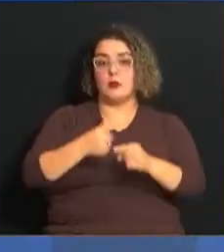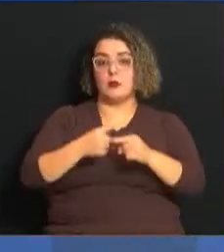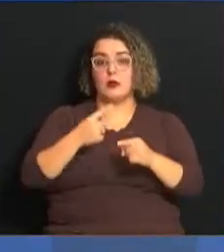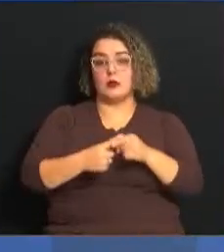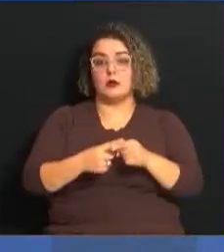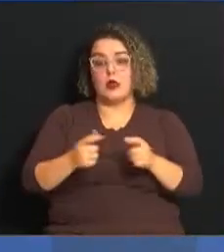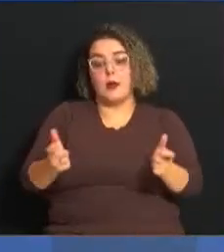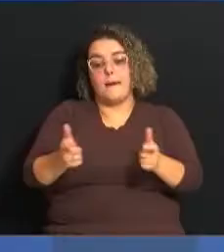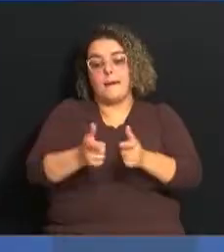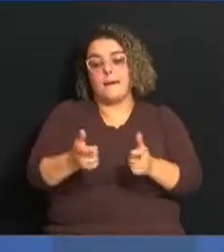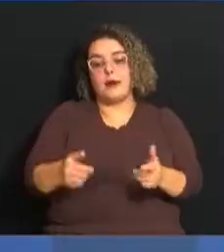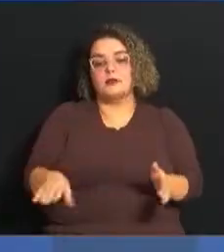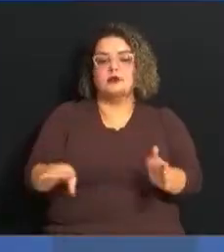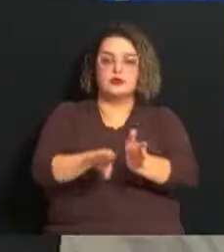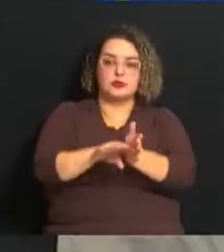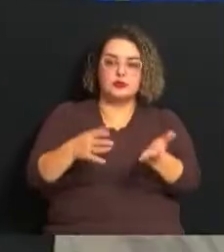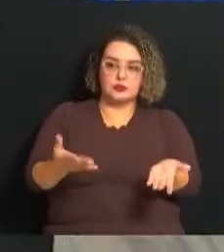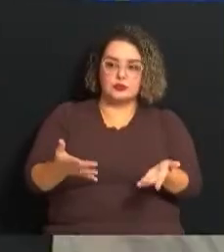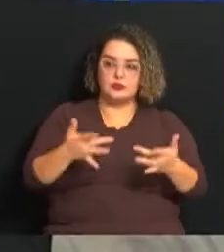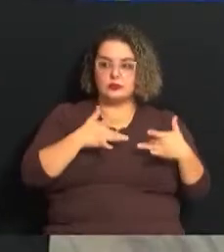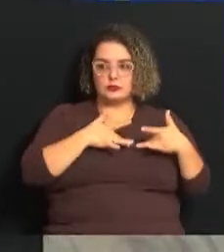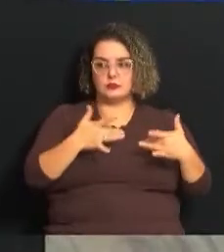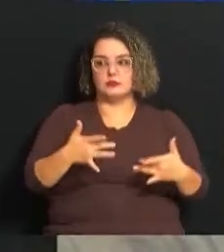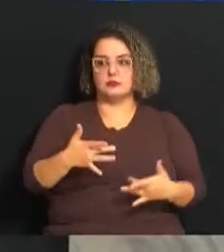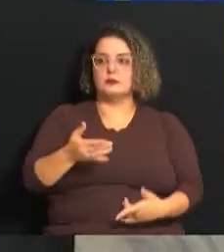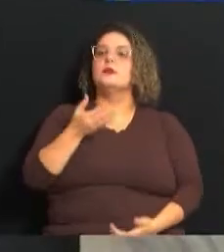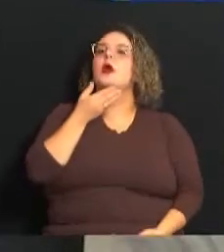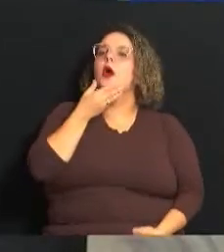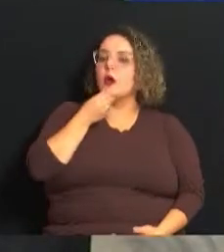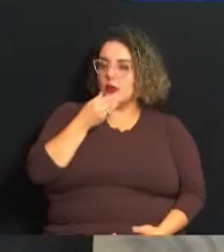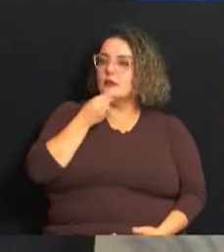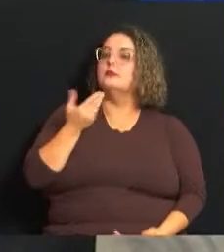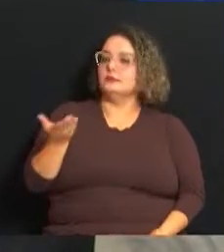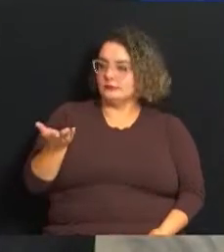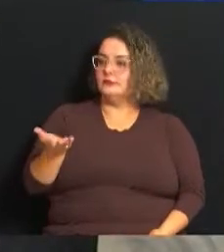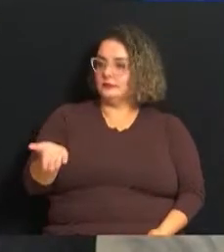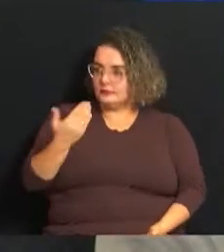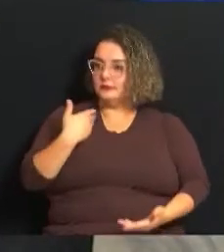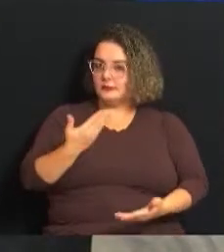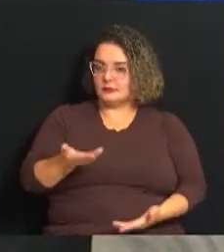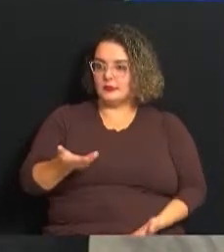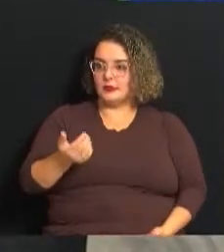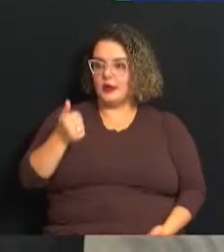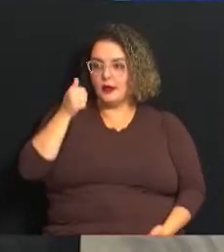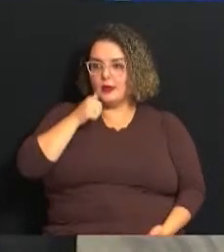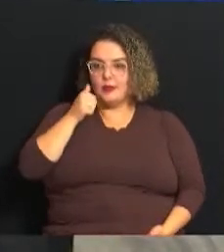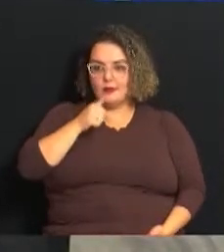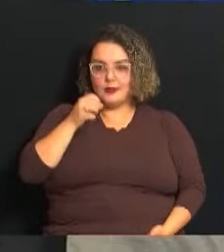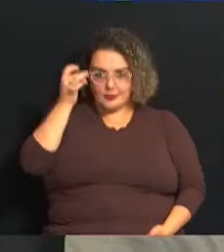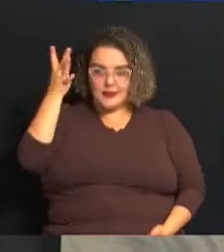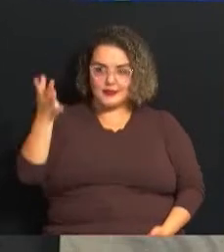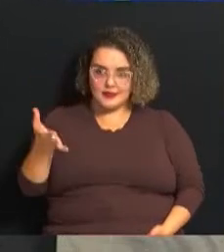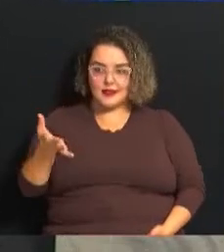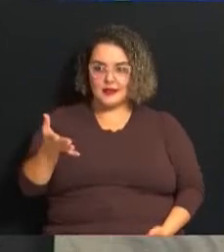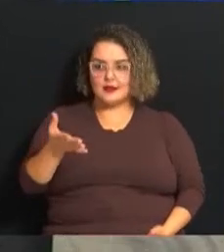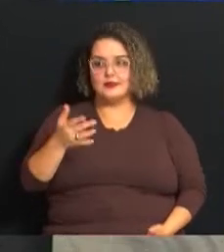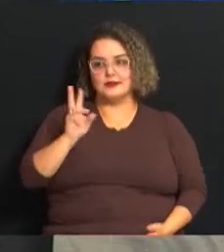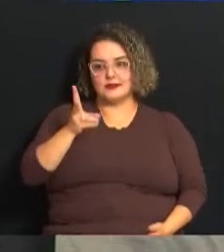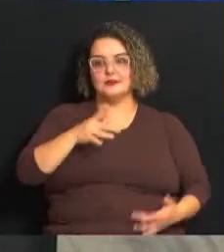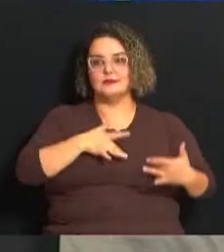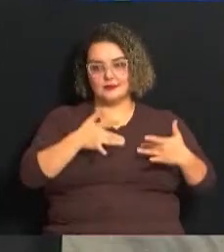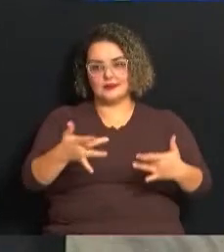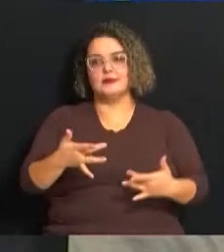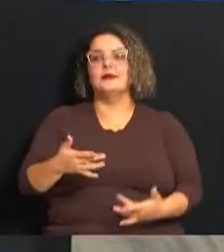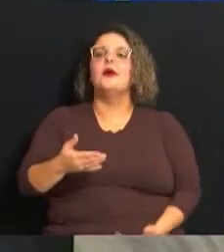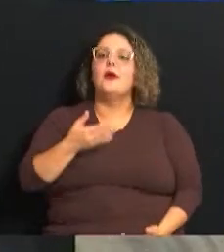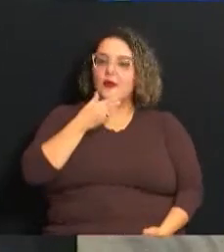menos chegam por conta das doações. Homens, vamos lá! A mulher troca de roupa muito fácil, sempre doa, o homem também precisa fazer um